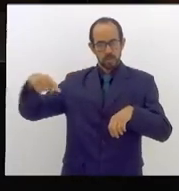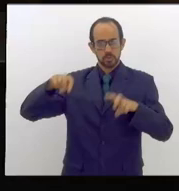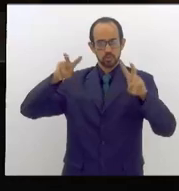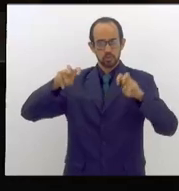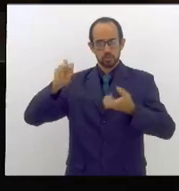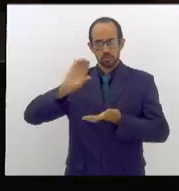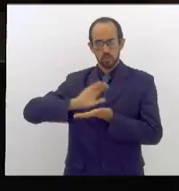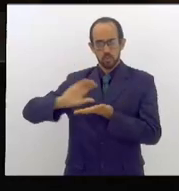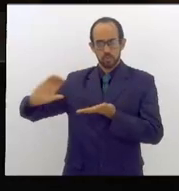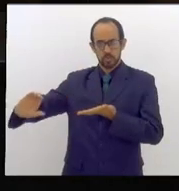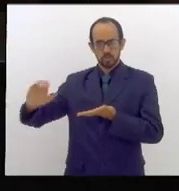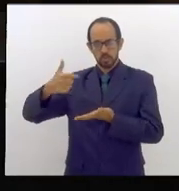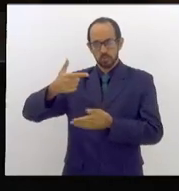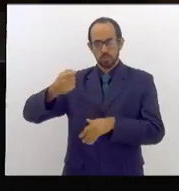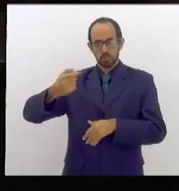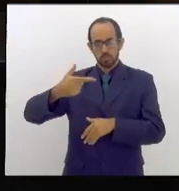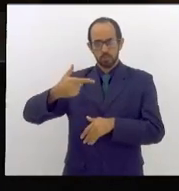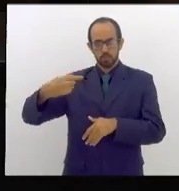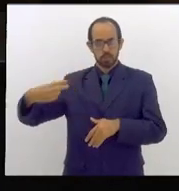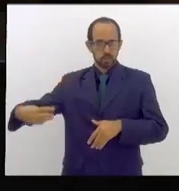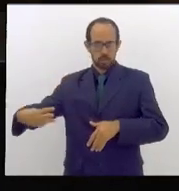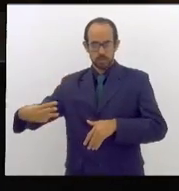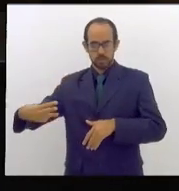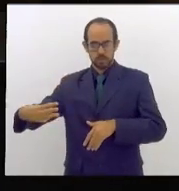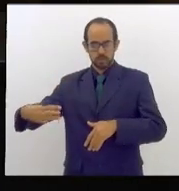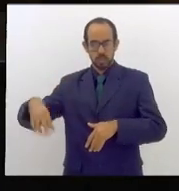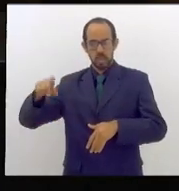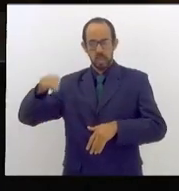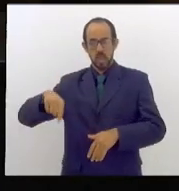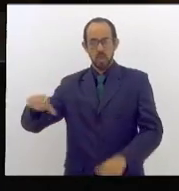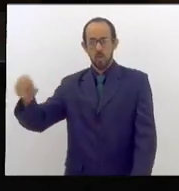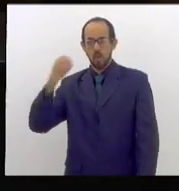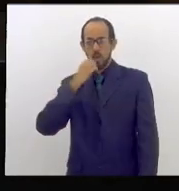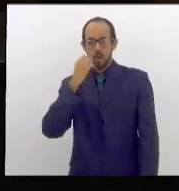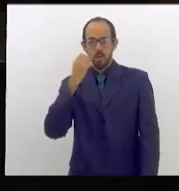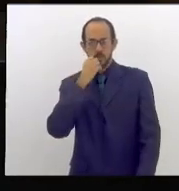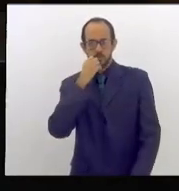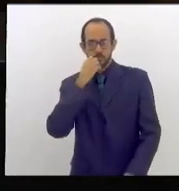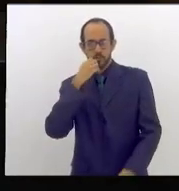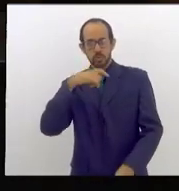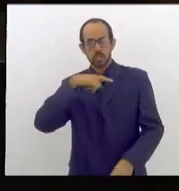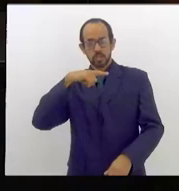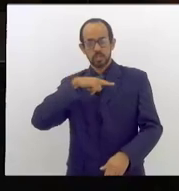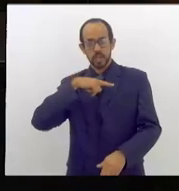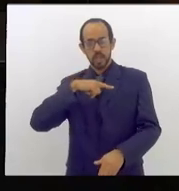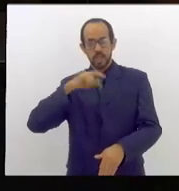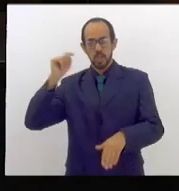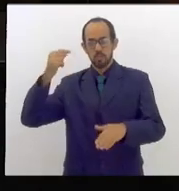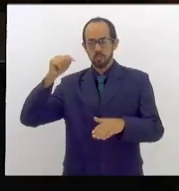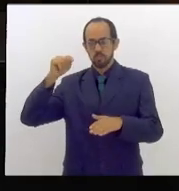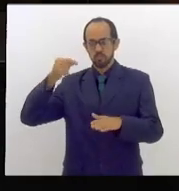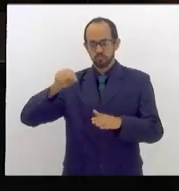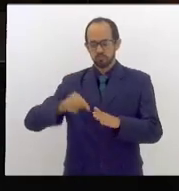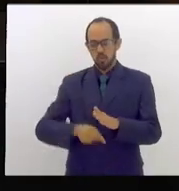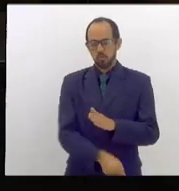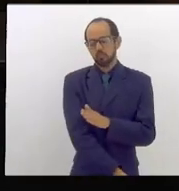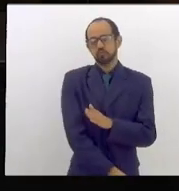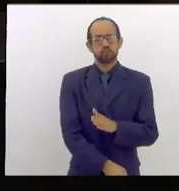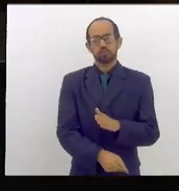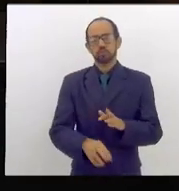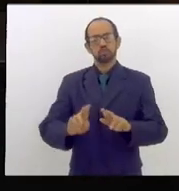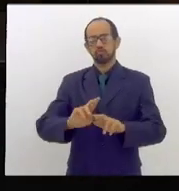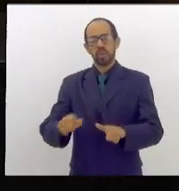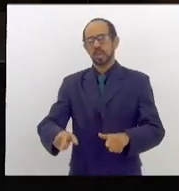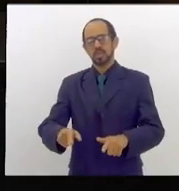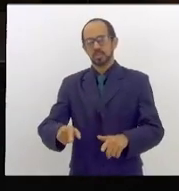previsto para 2023 e é evidente que há um abismo entre a realidade da